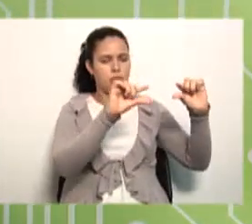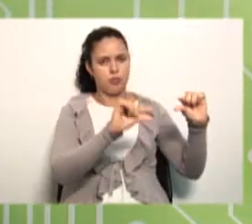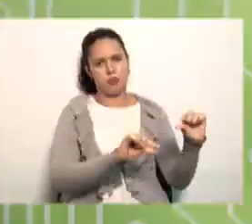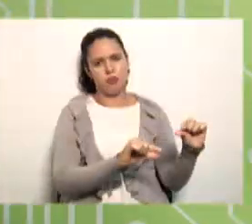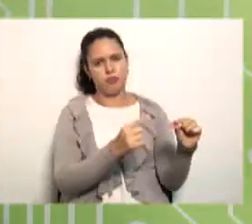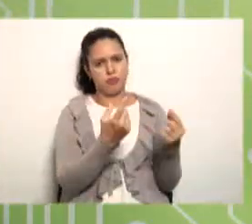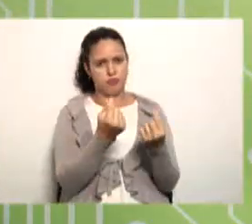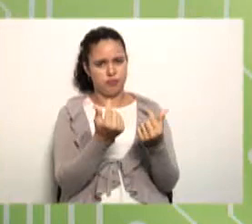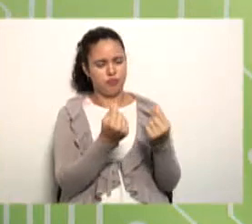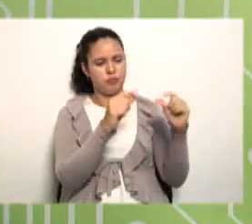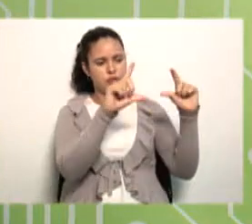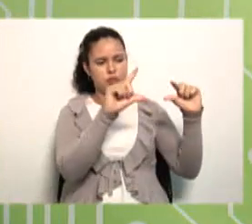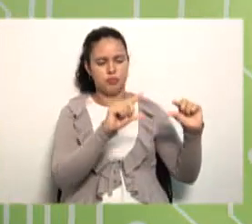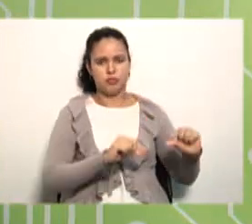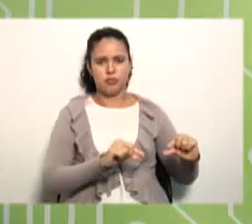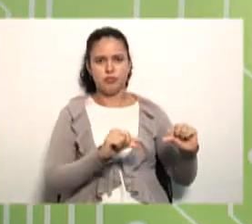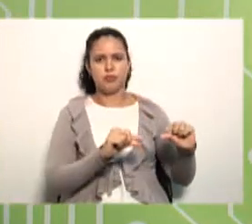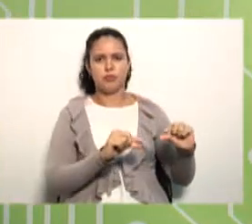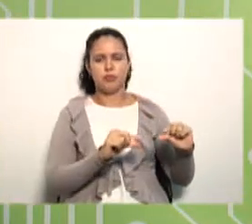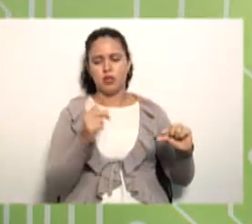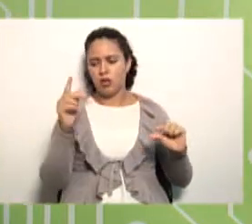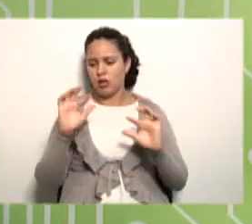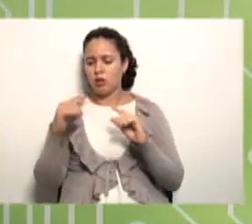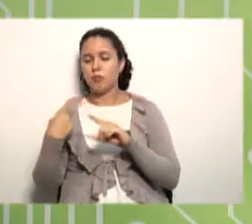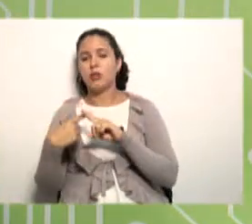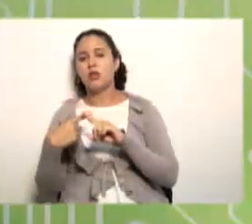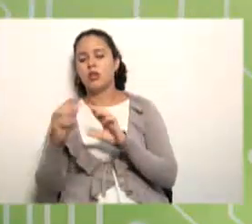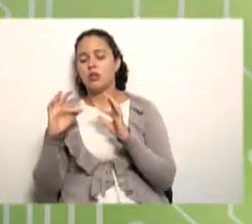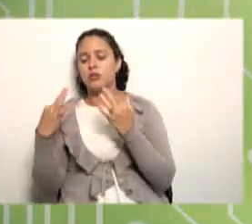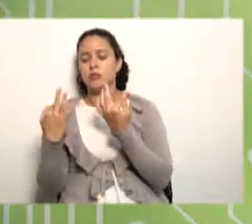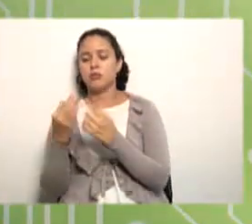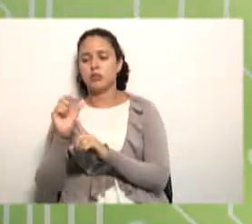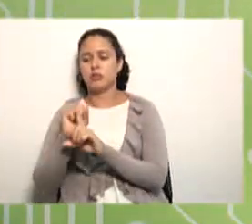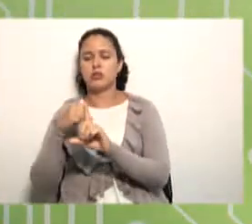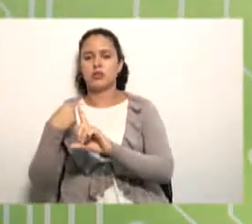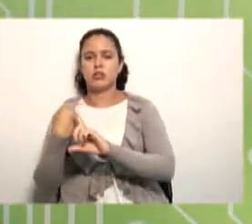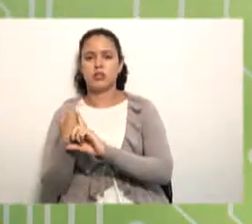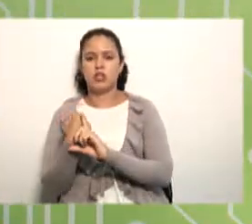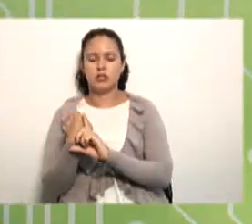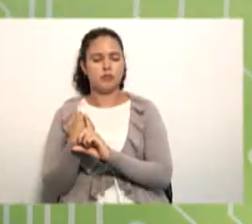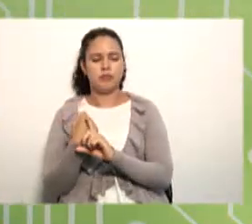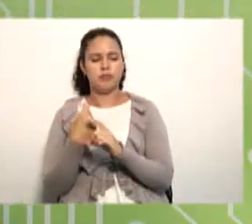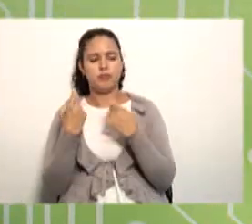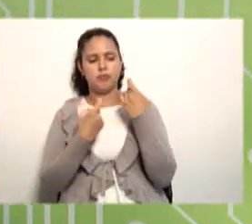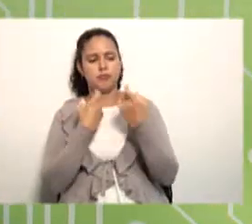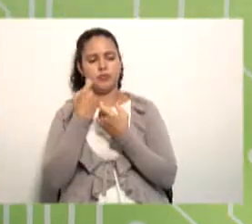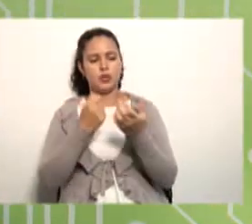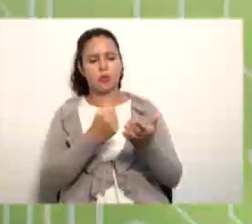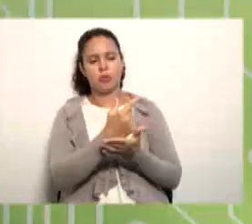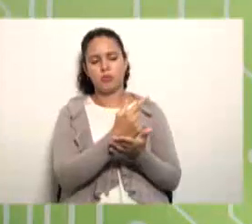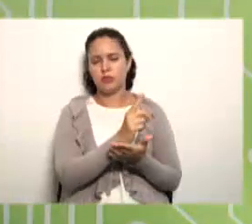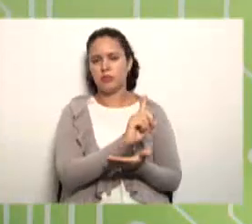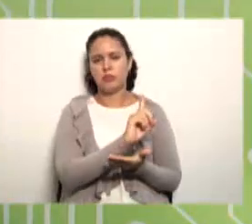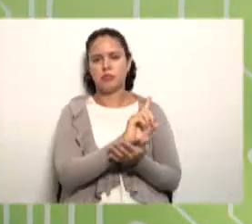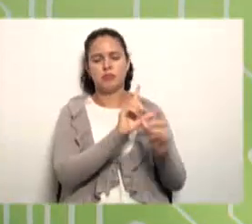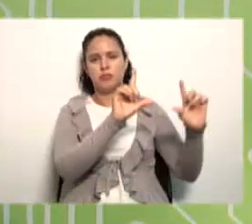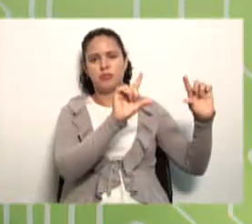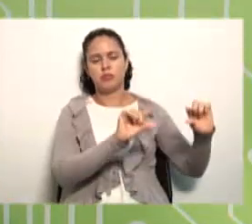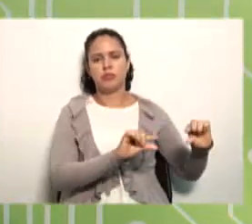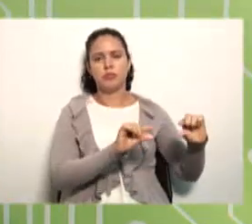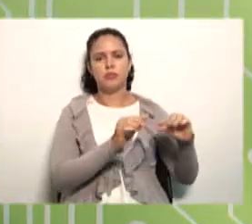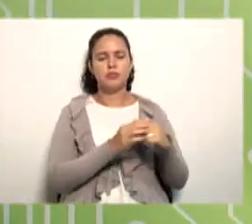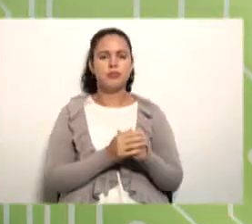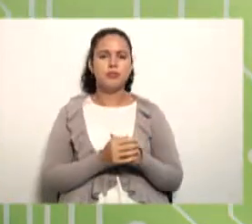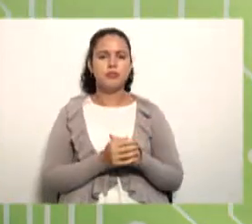vai manifestar esse pouco interesse naquele produto. Ao longo do tempo, esses produtos mais buscados, aqueles que